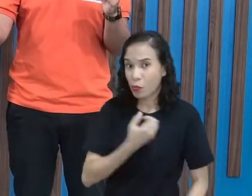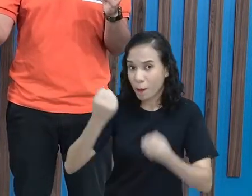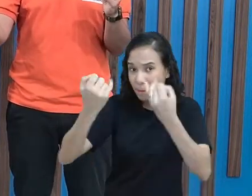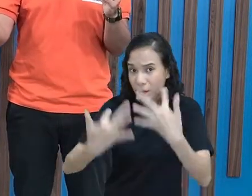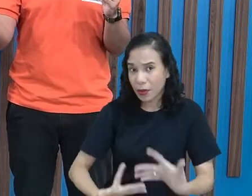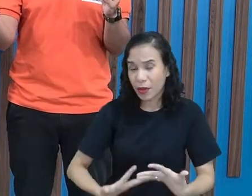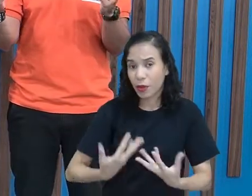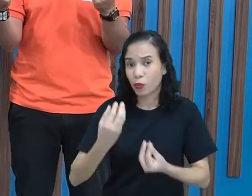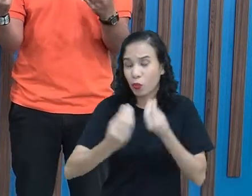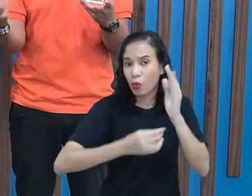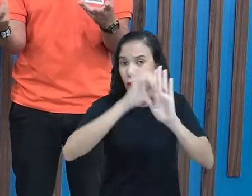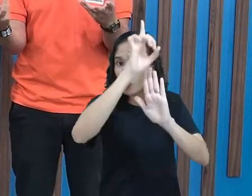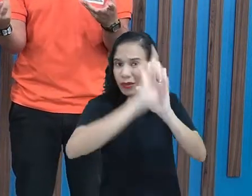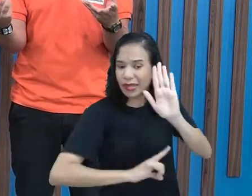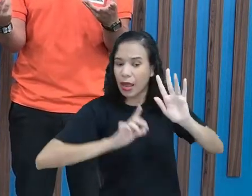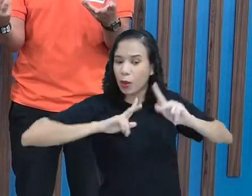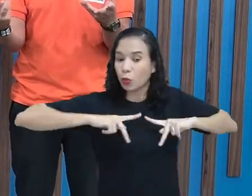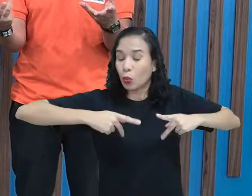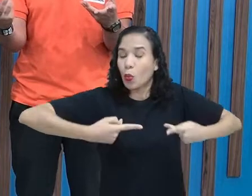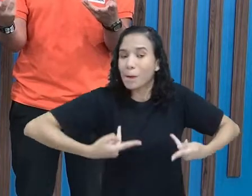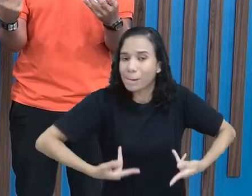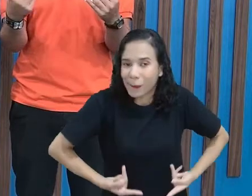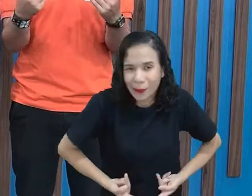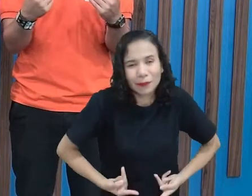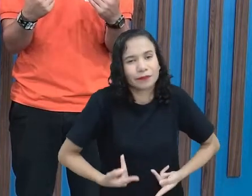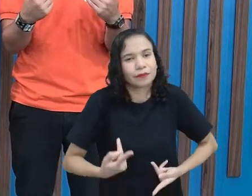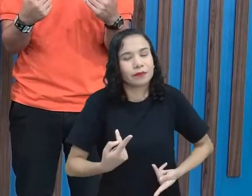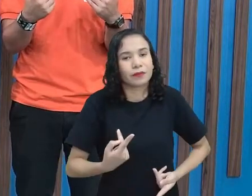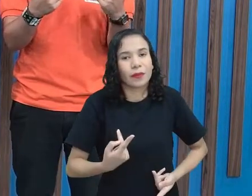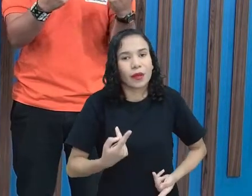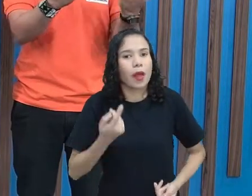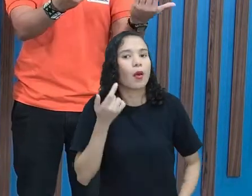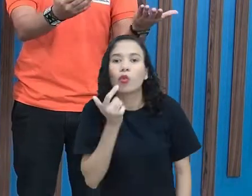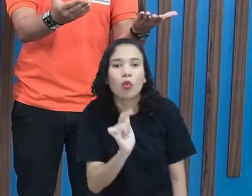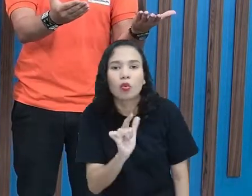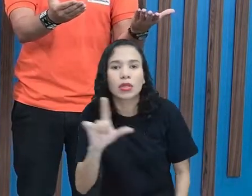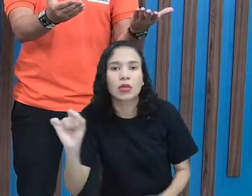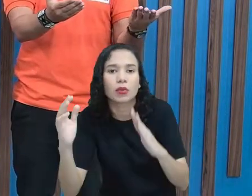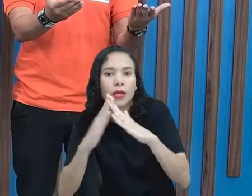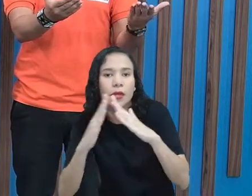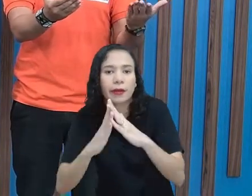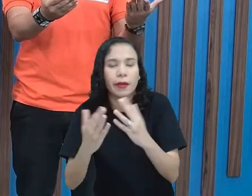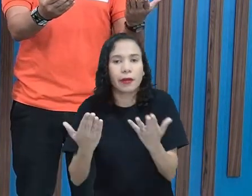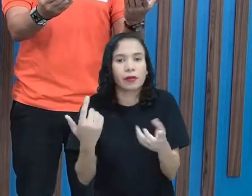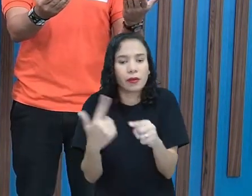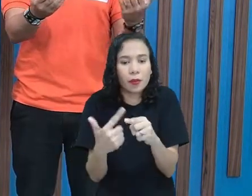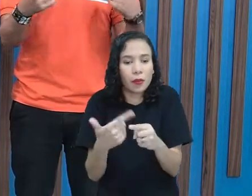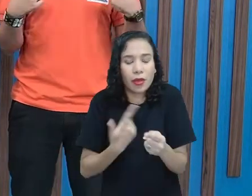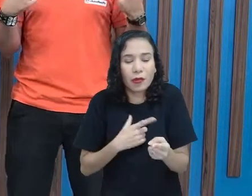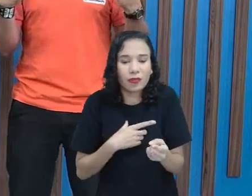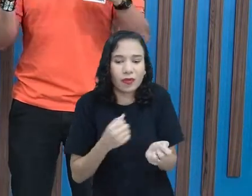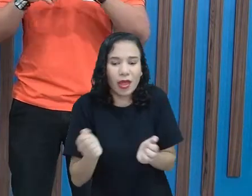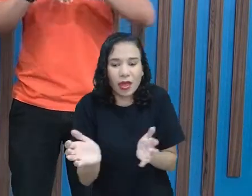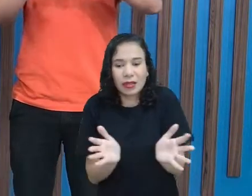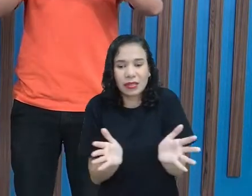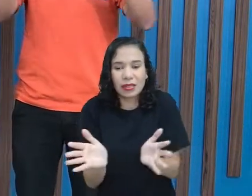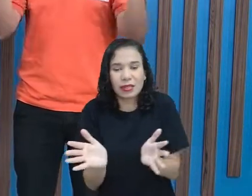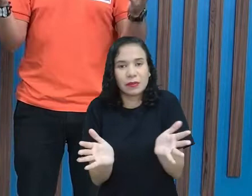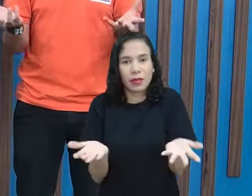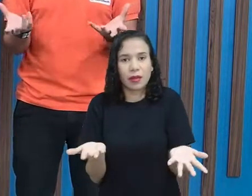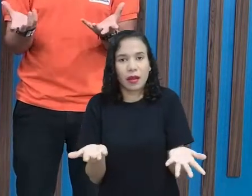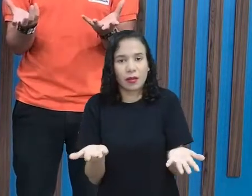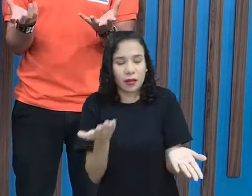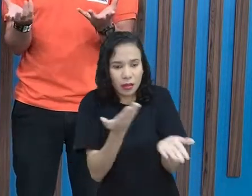da ideia de direitos humanos, né? Então, veja, se a pessoa não consegue nem sair de casa, né? Ela consegue não fazer consegue estudar